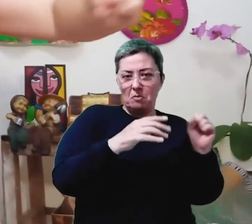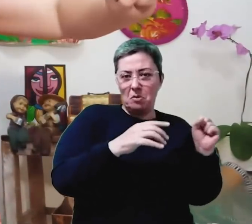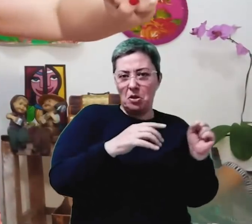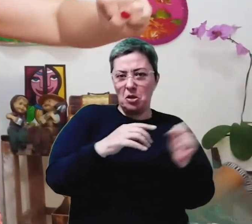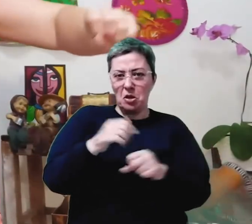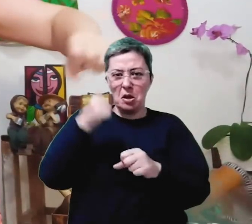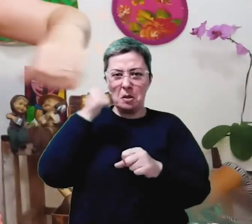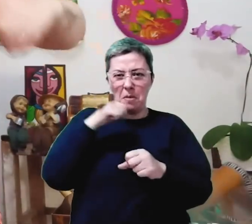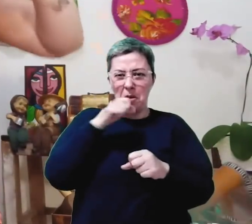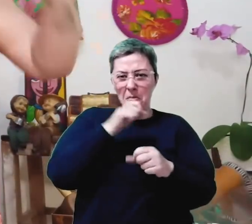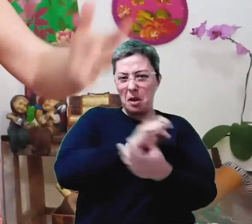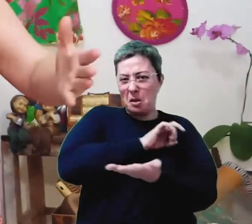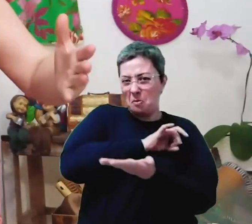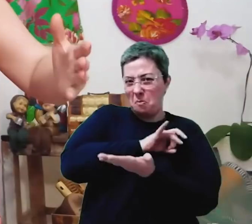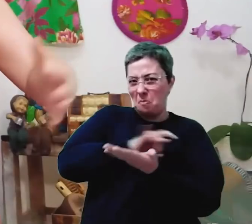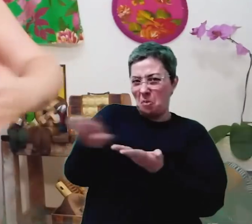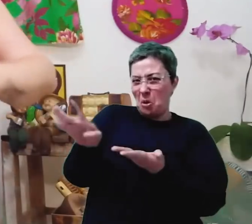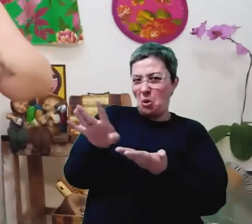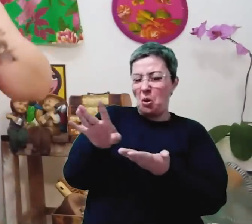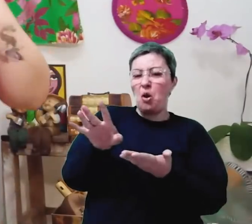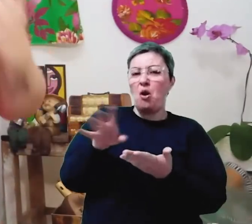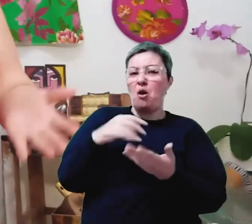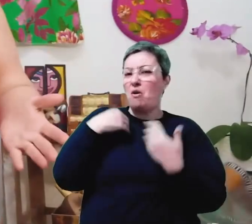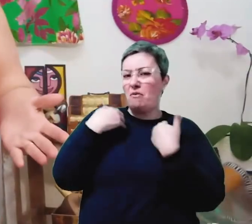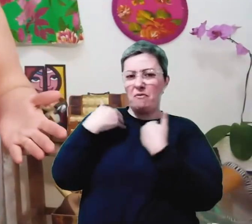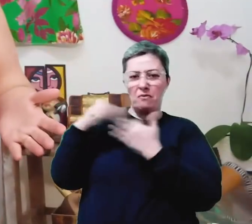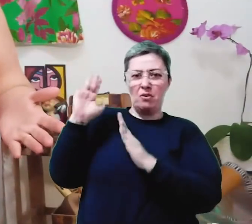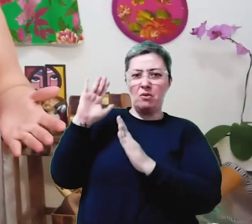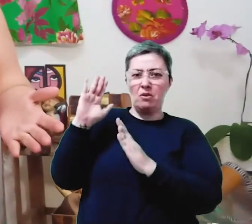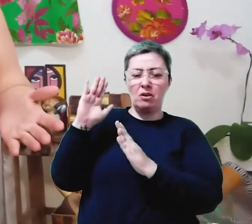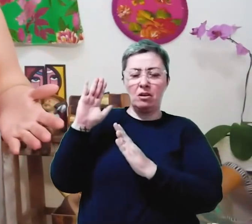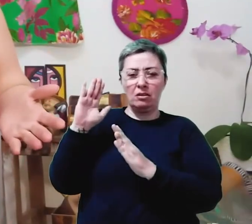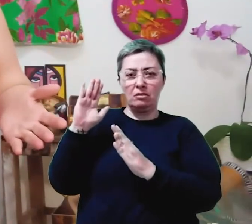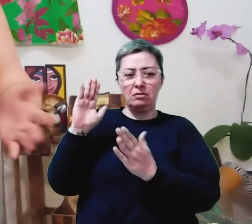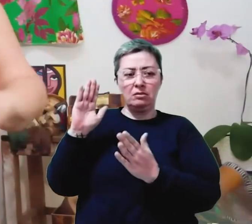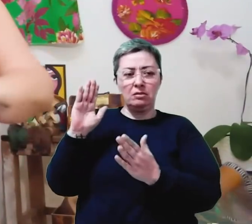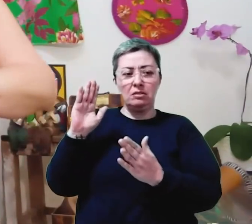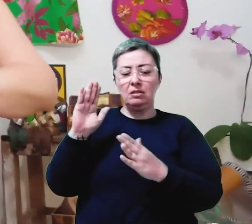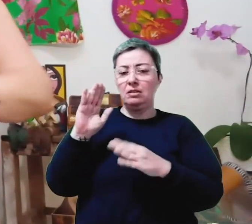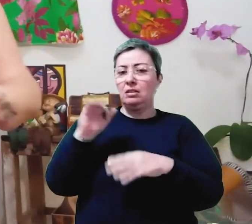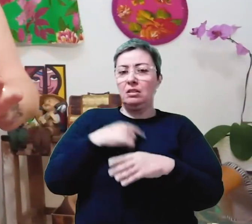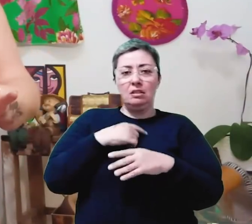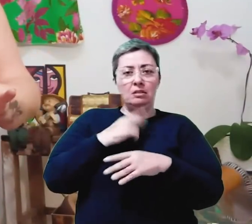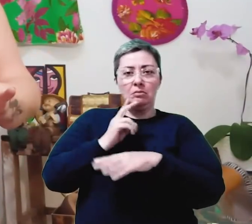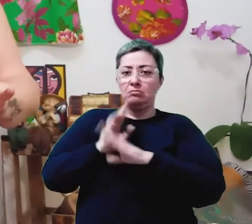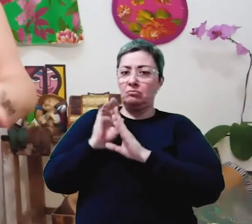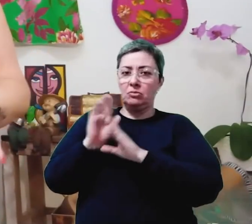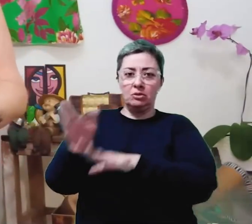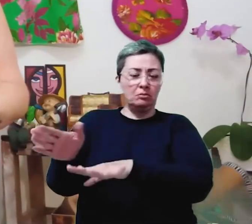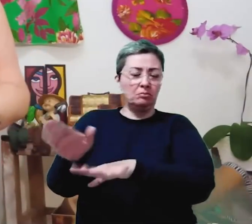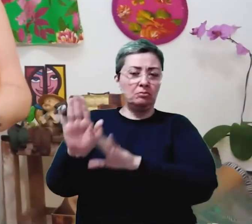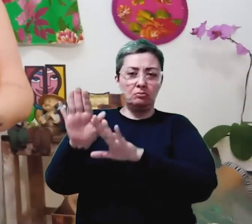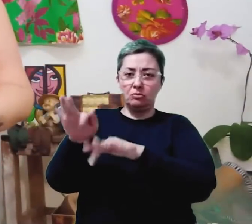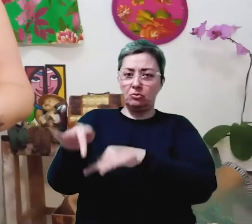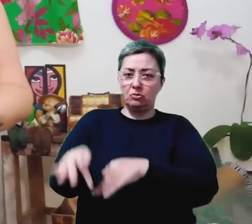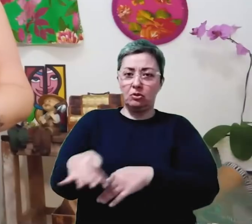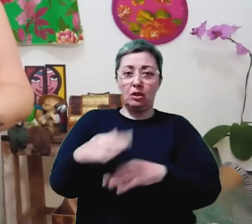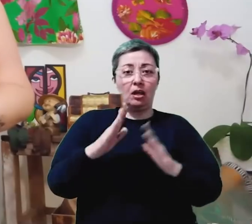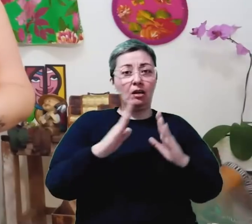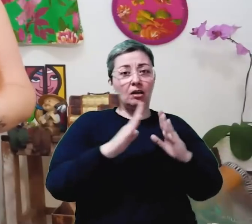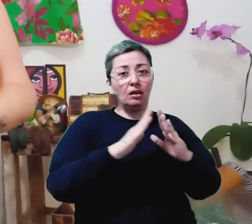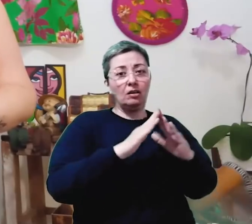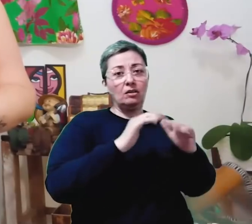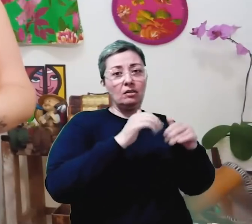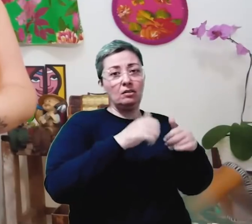a madrasta para fora da casa e para fora da sua vida para sempre, ficando